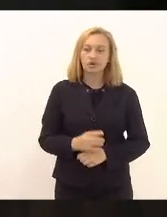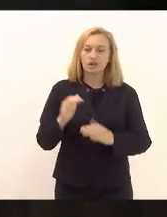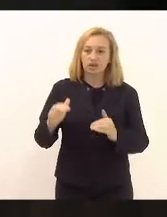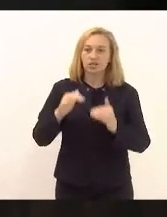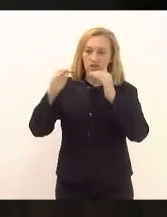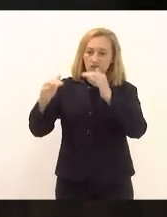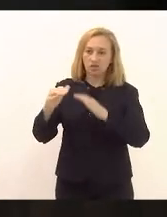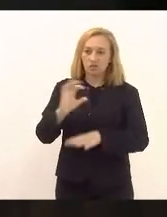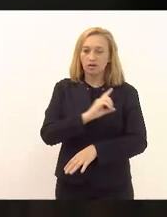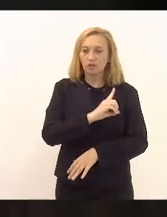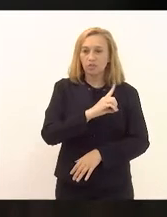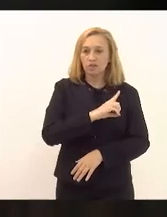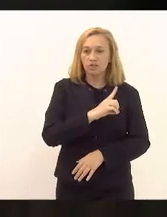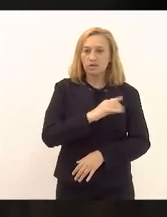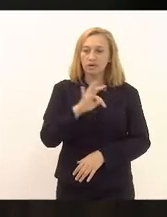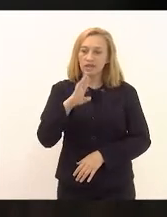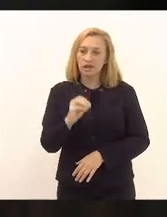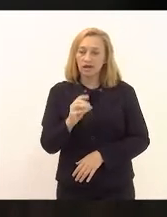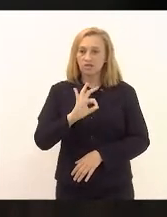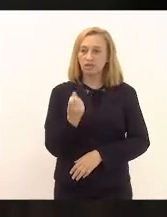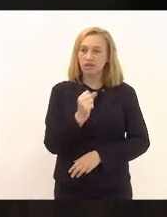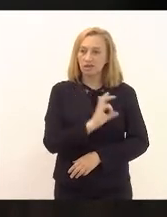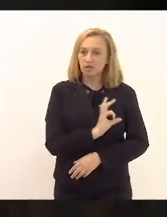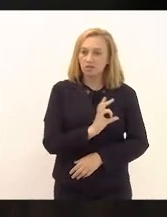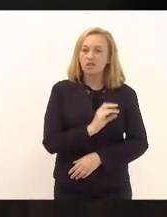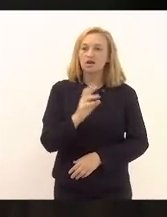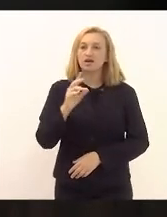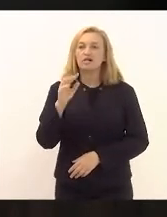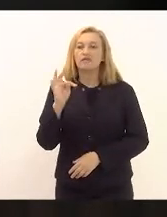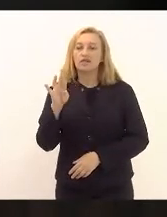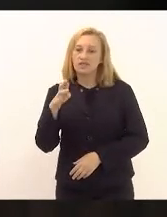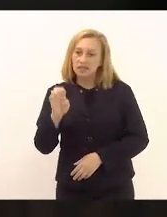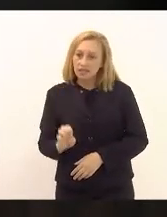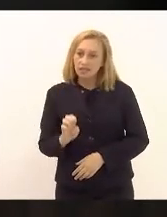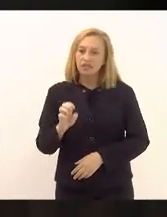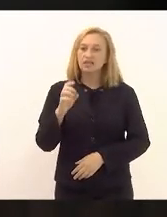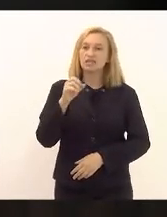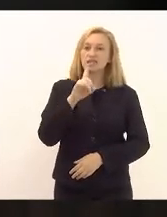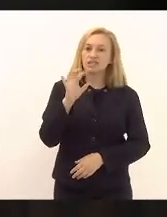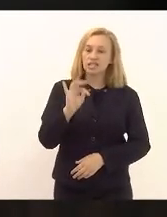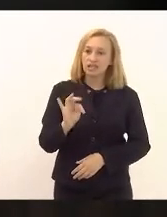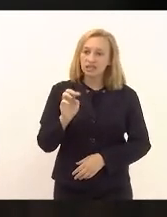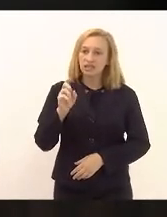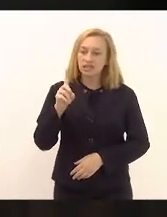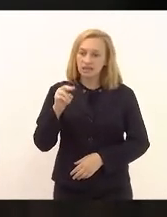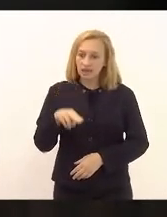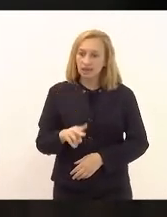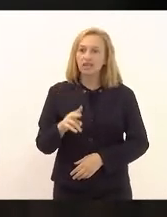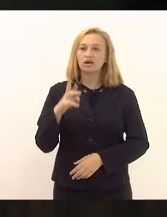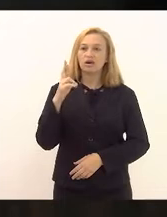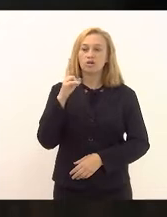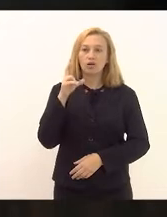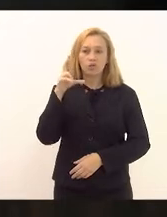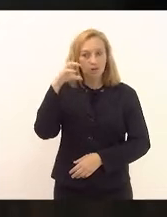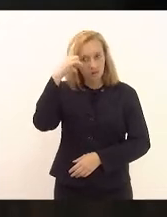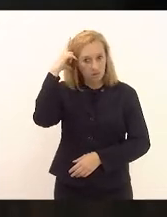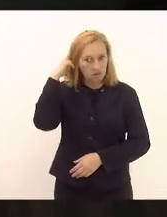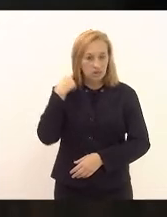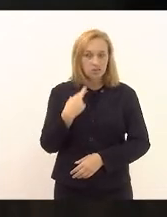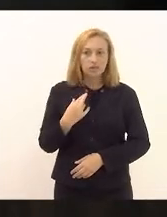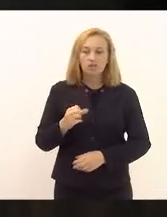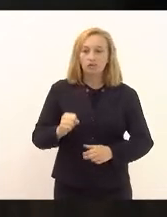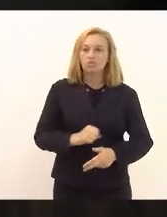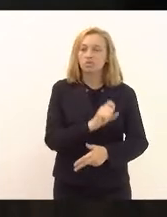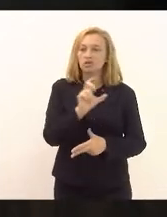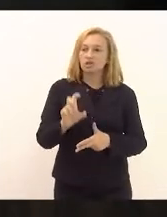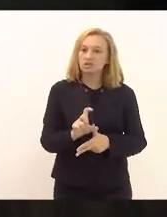Subtenente Bernardo, Marta Rocha, Tia Ju, enfermeira Regiane, Franciane Mota, Zeidan e Rosane Félix, que o Poder Executivo